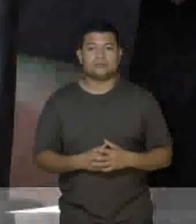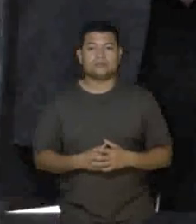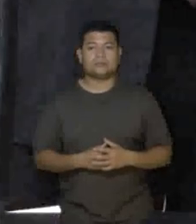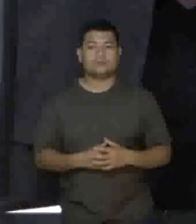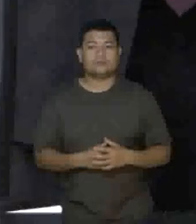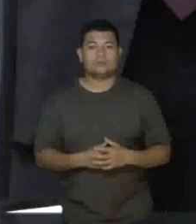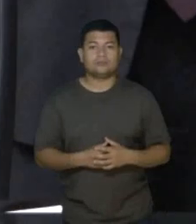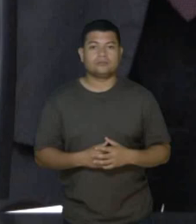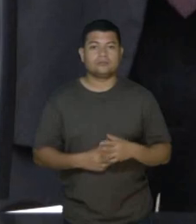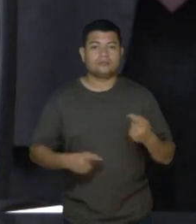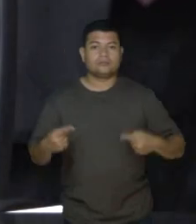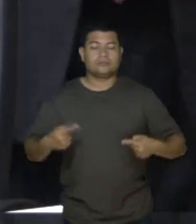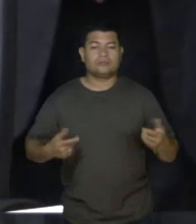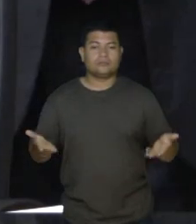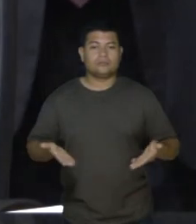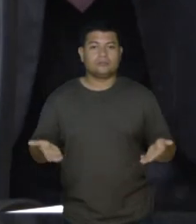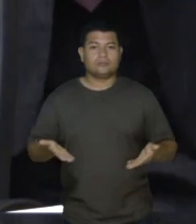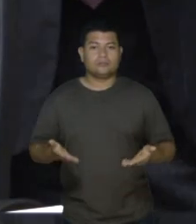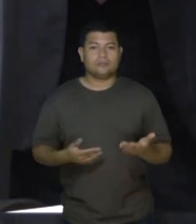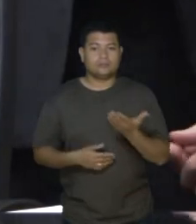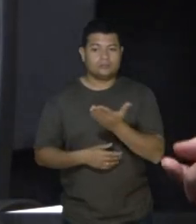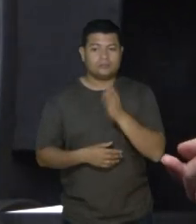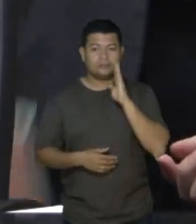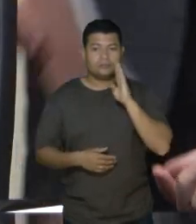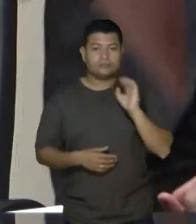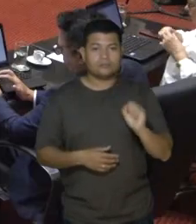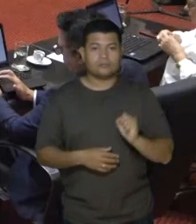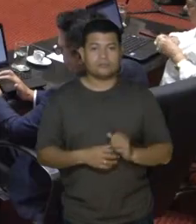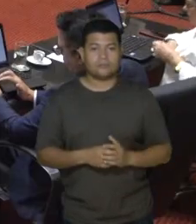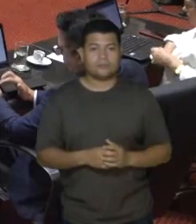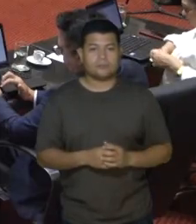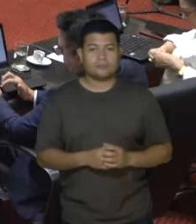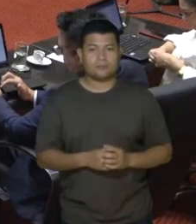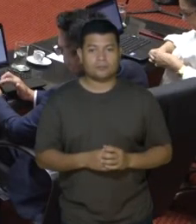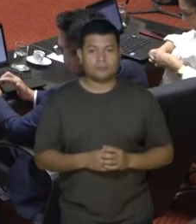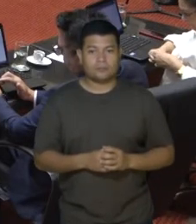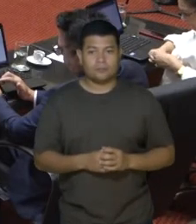Discutir o deputado Bruno Souza.